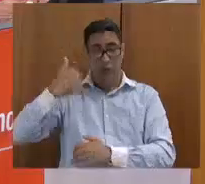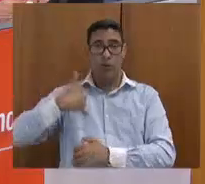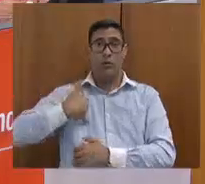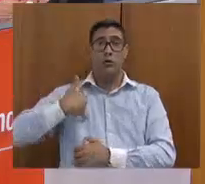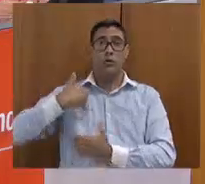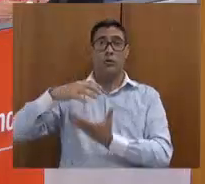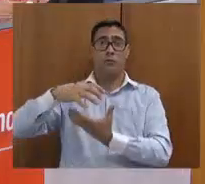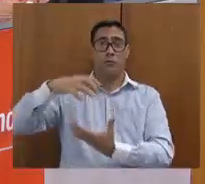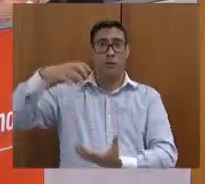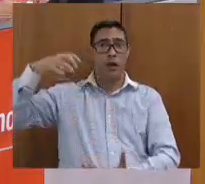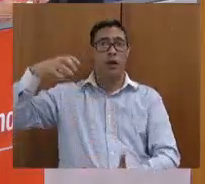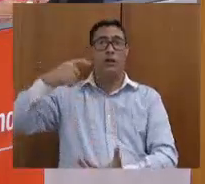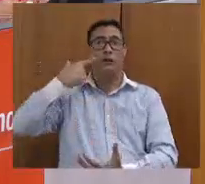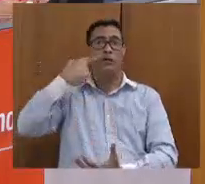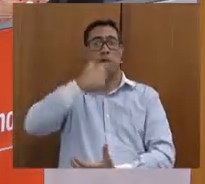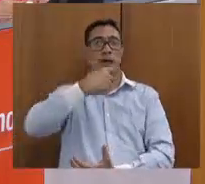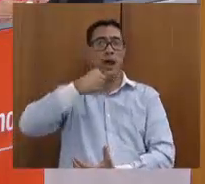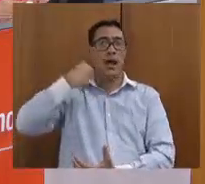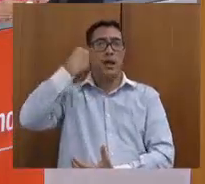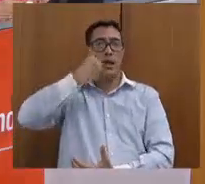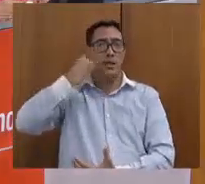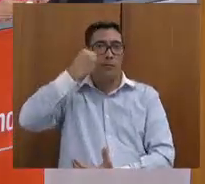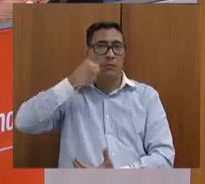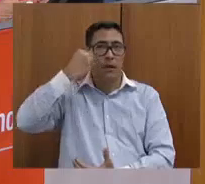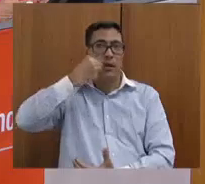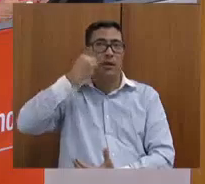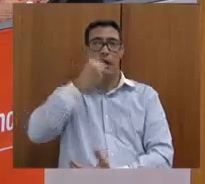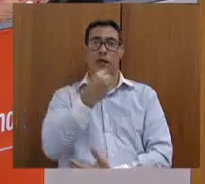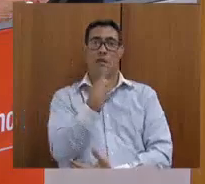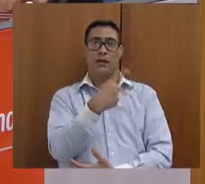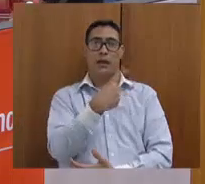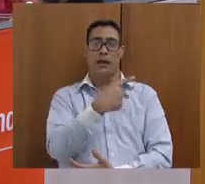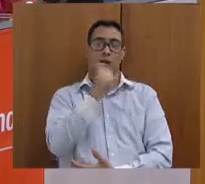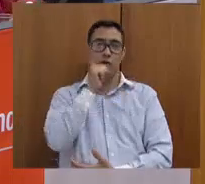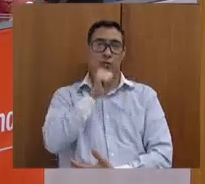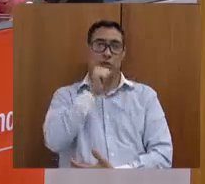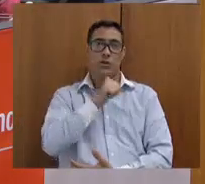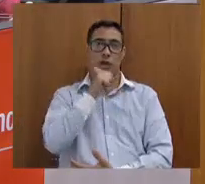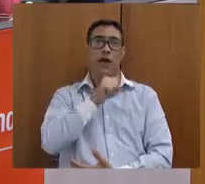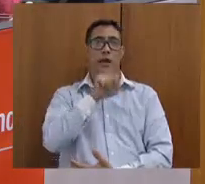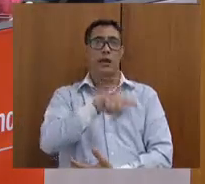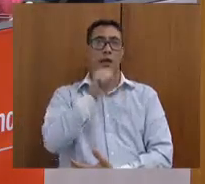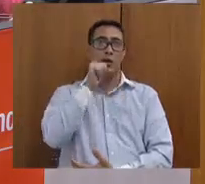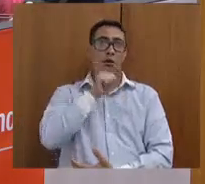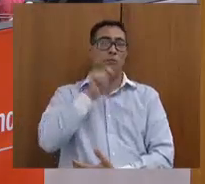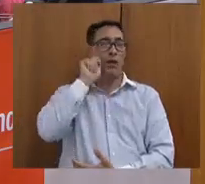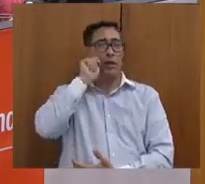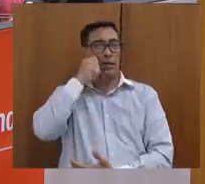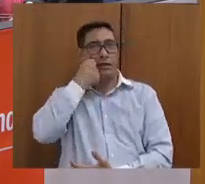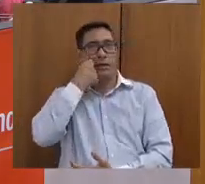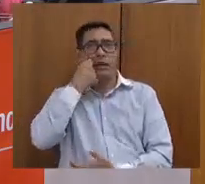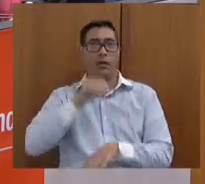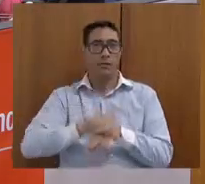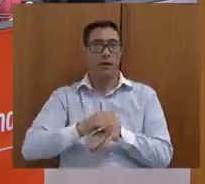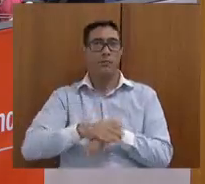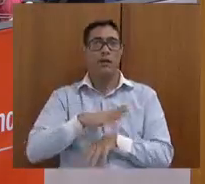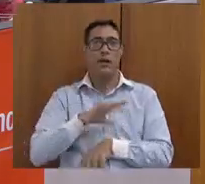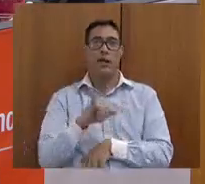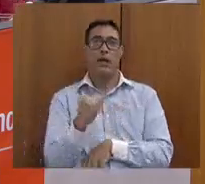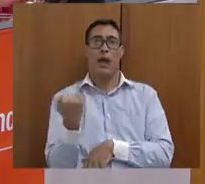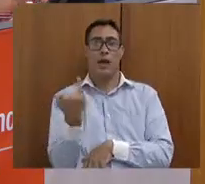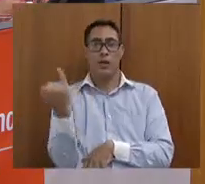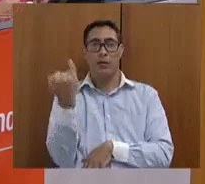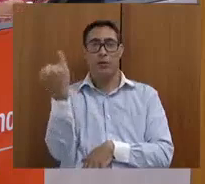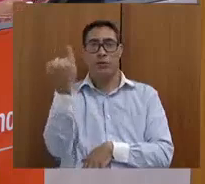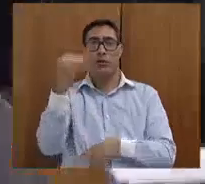reverenciar experiência de Macaé como mulher e como mulher negra para mim é muito importante então quero cumprimentar a mesa